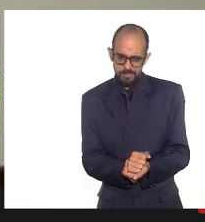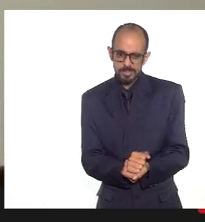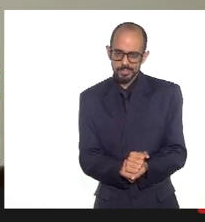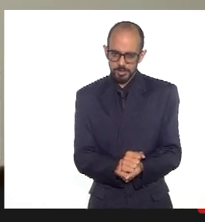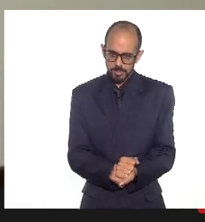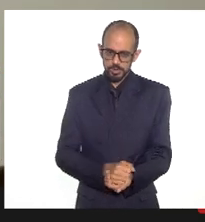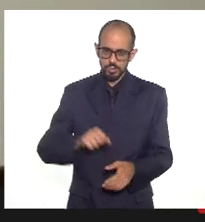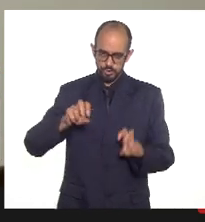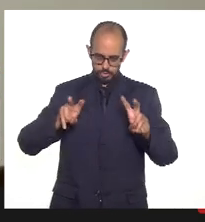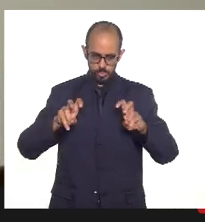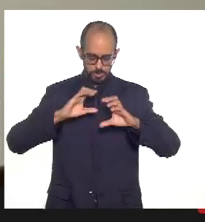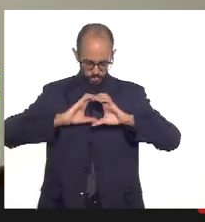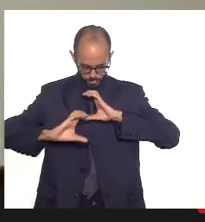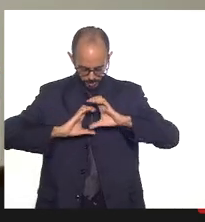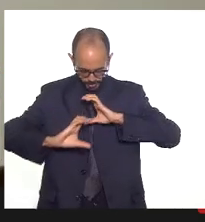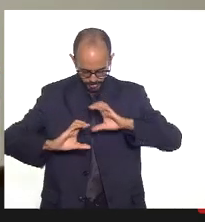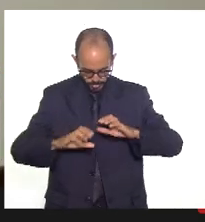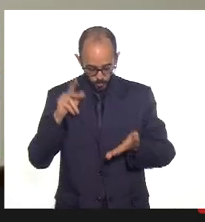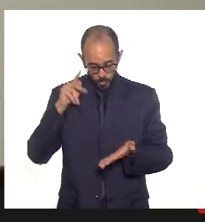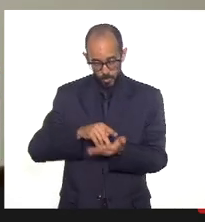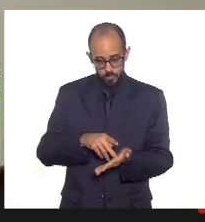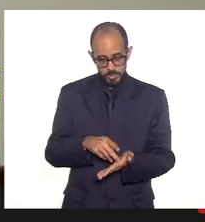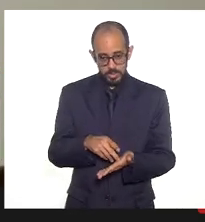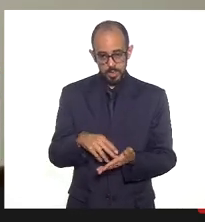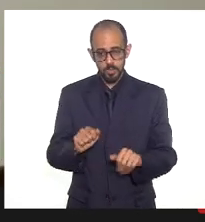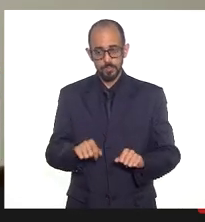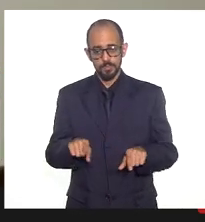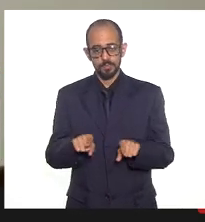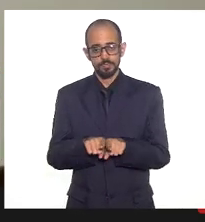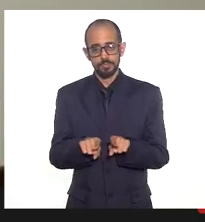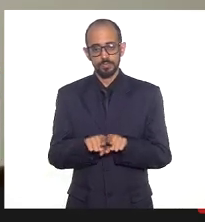relação à comunicação oficial, às versões